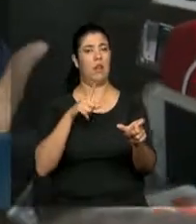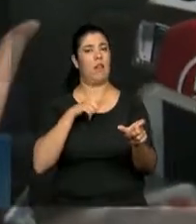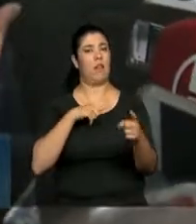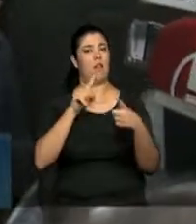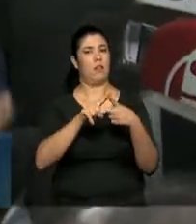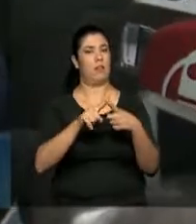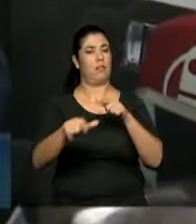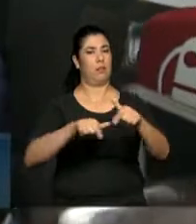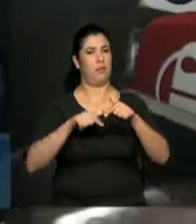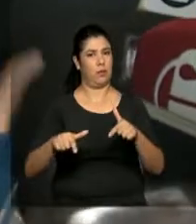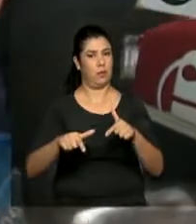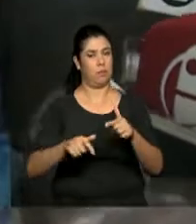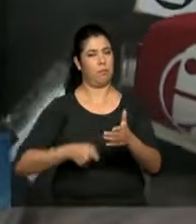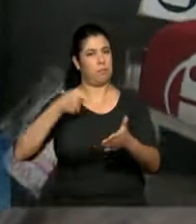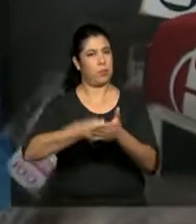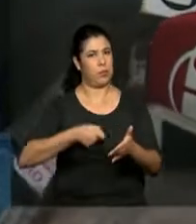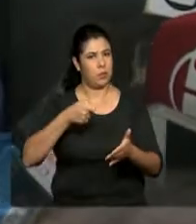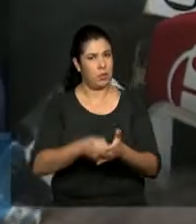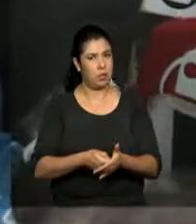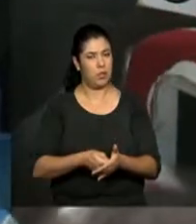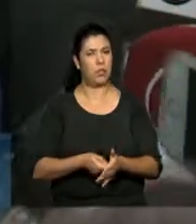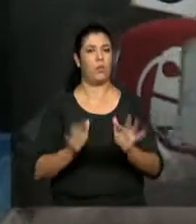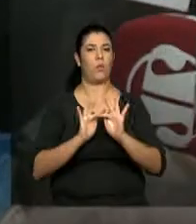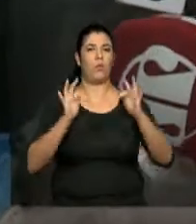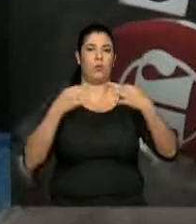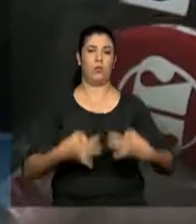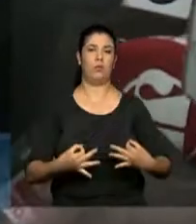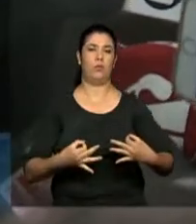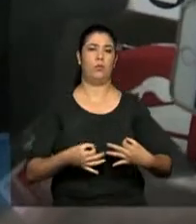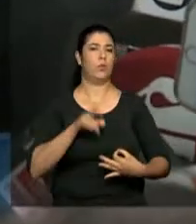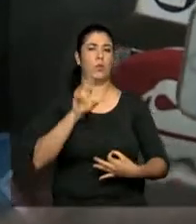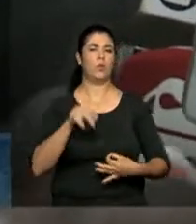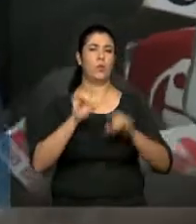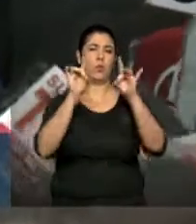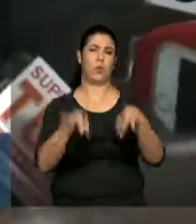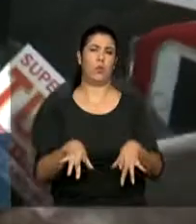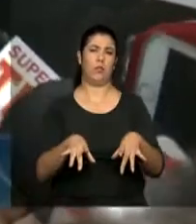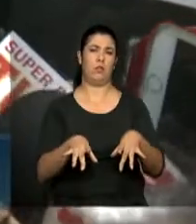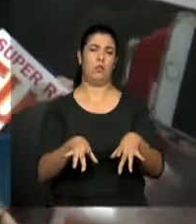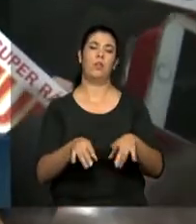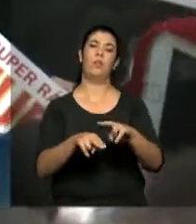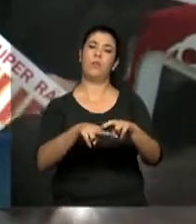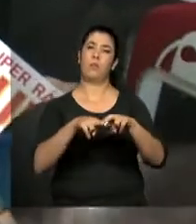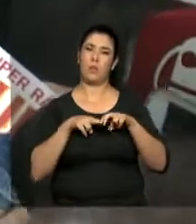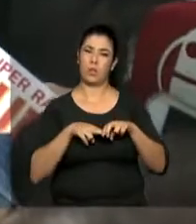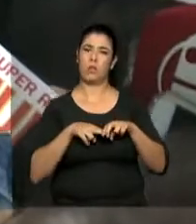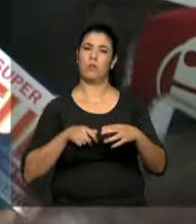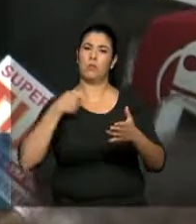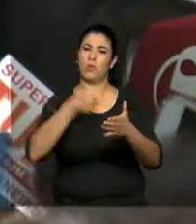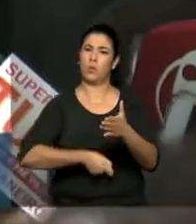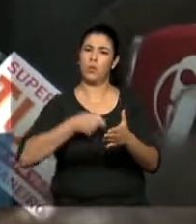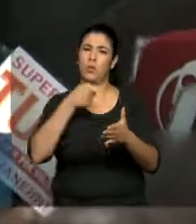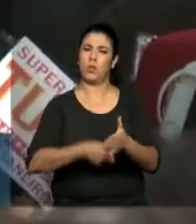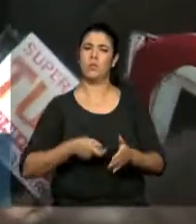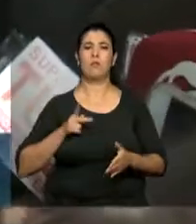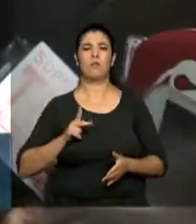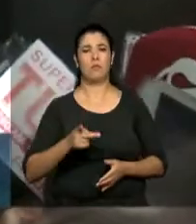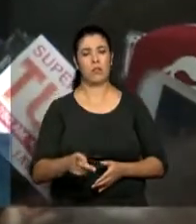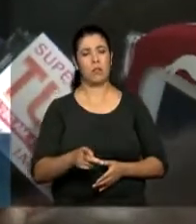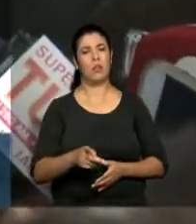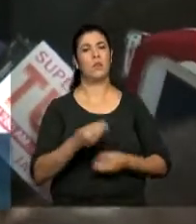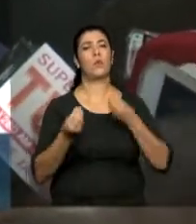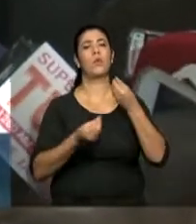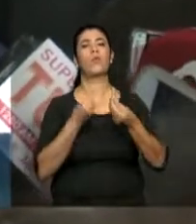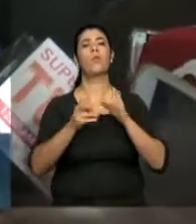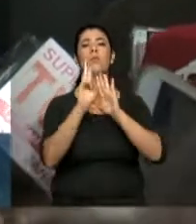trabalhador, persistente, honesto e não desiste. E, portanto, vai ser essa a forma